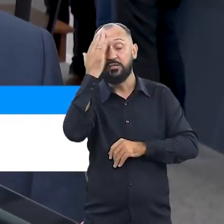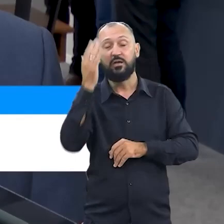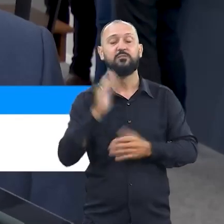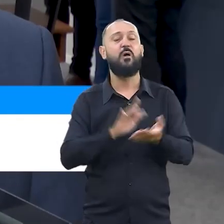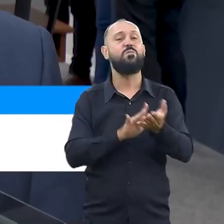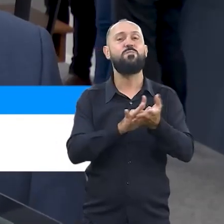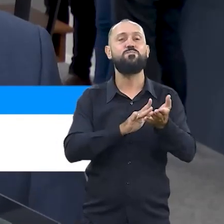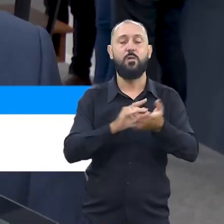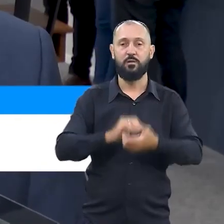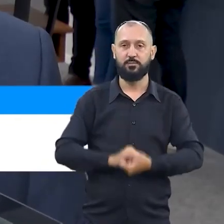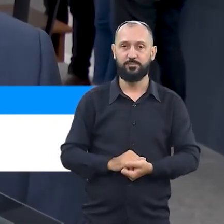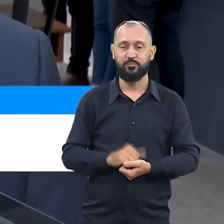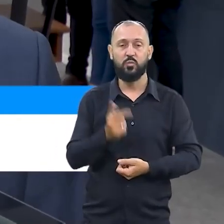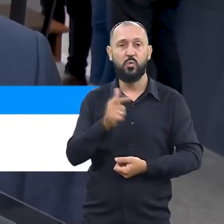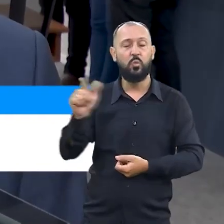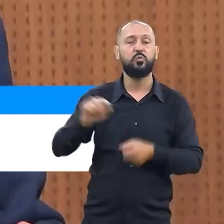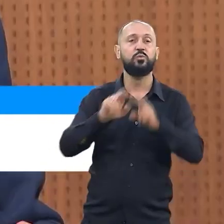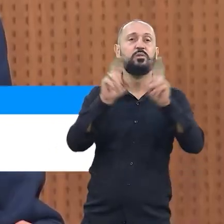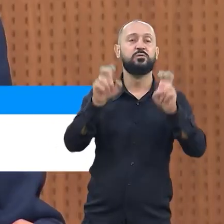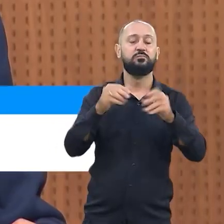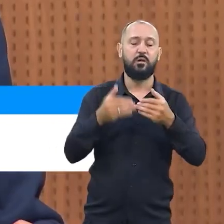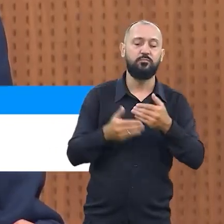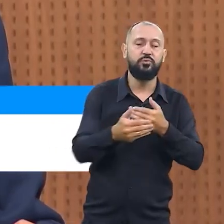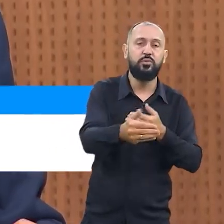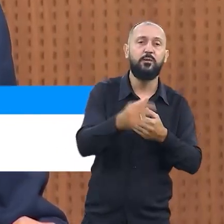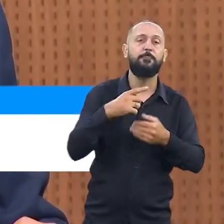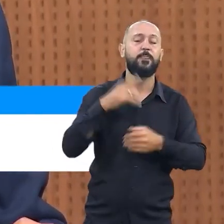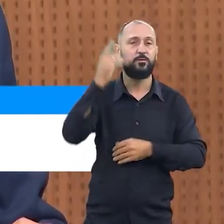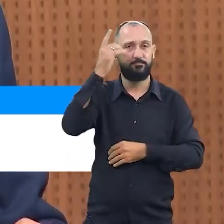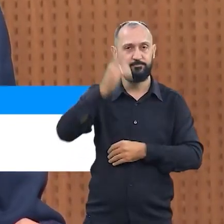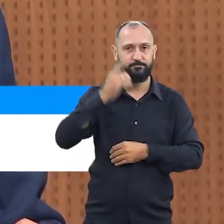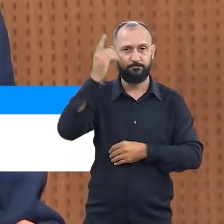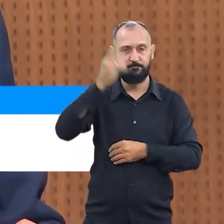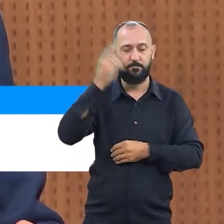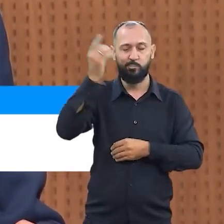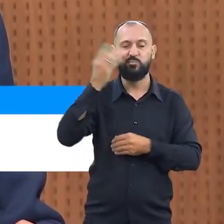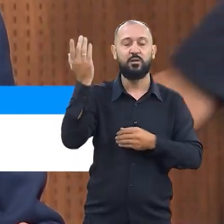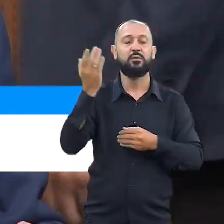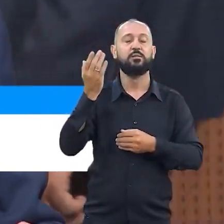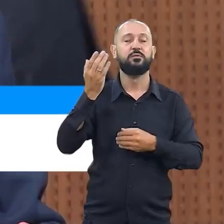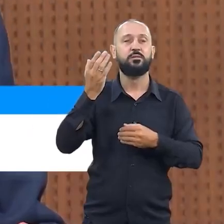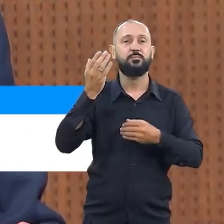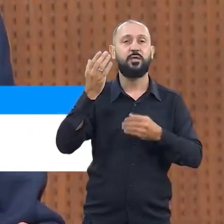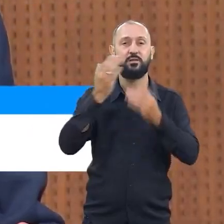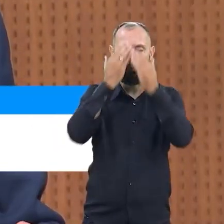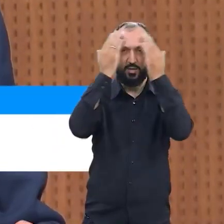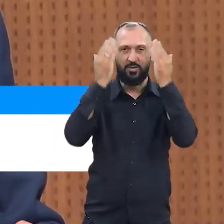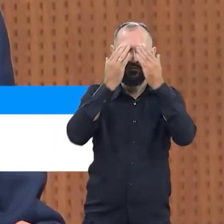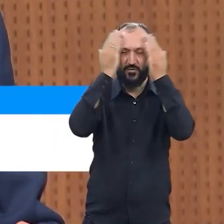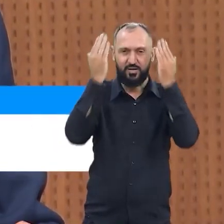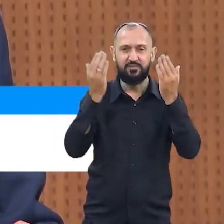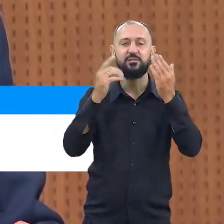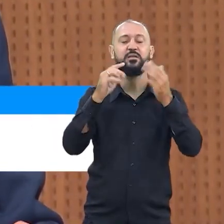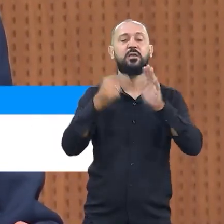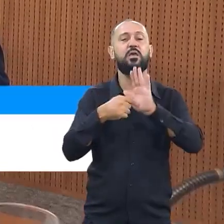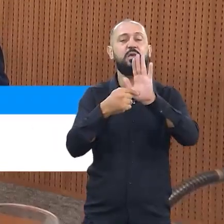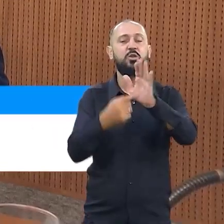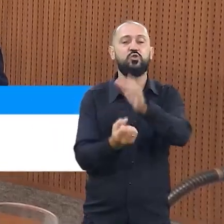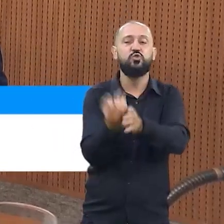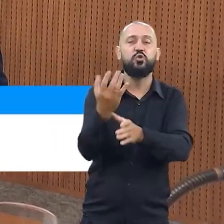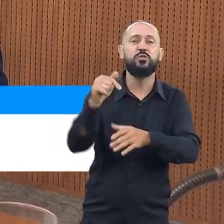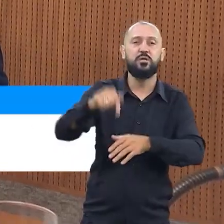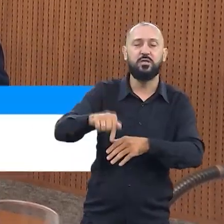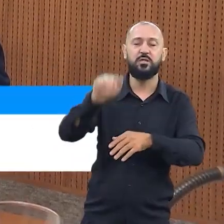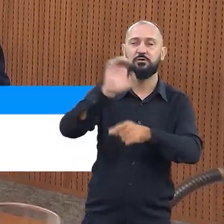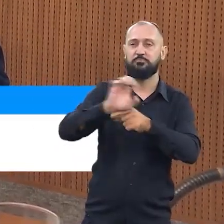para que o consumidor também não seja enganado. Outra matéria que está apta a regular a tramitação é de autoria do deputado Caravina, do PSDB,